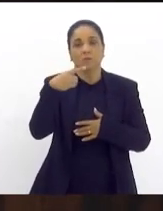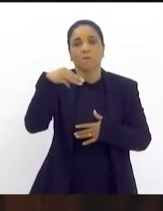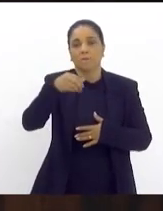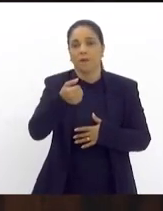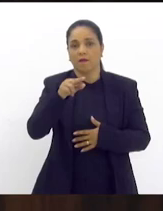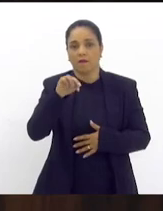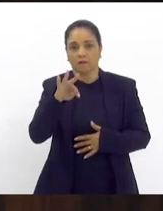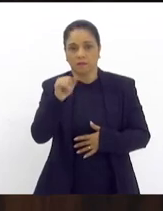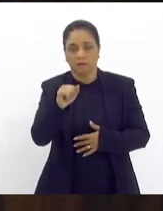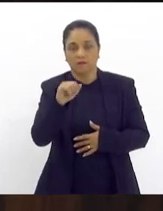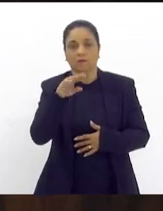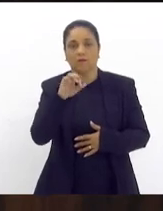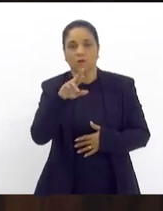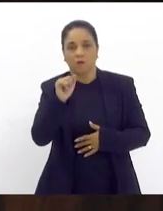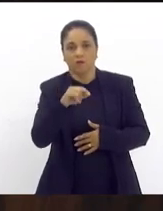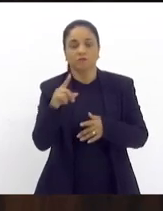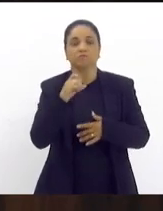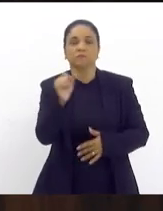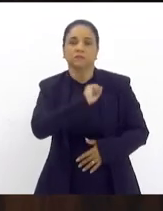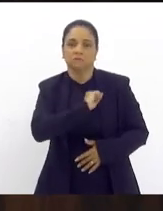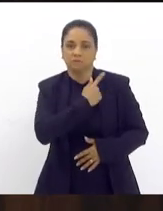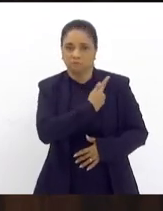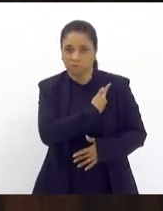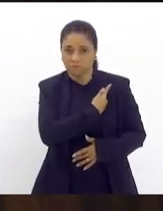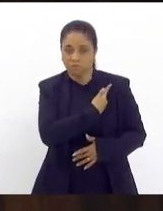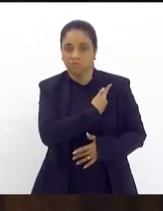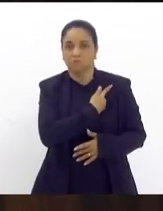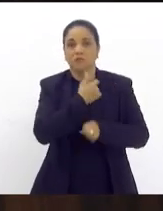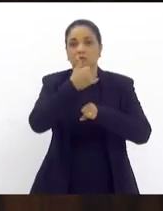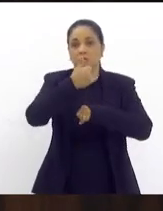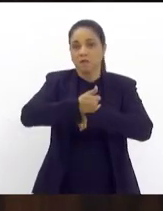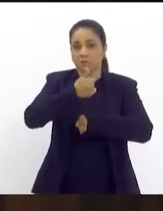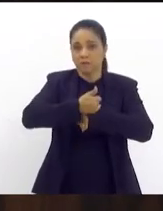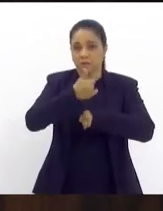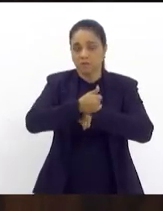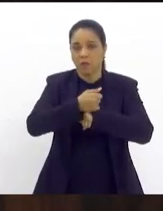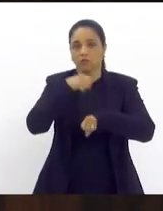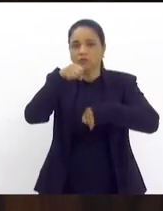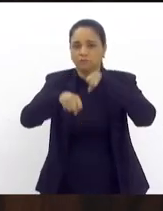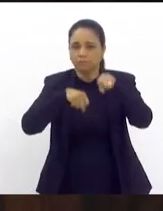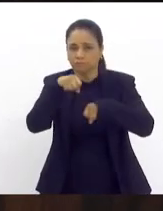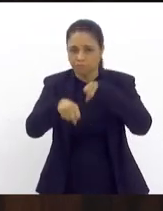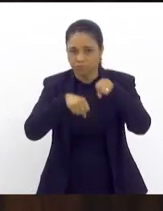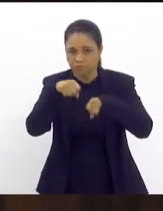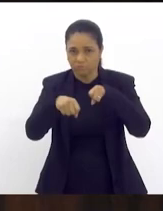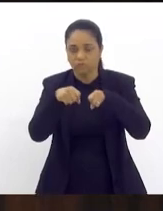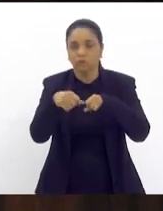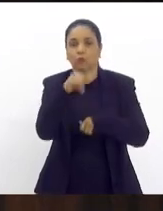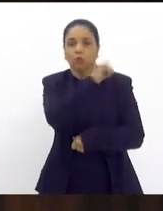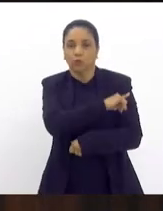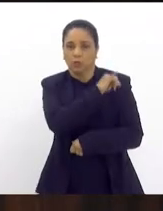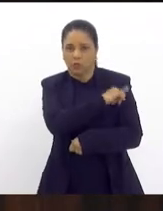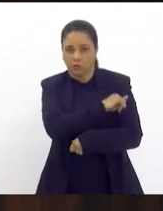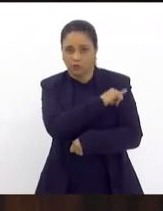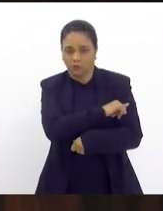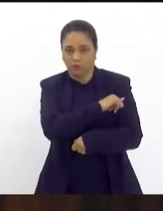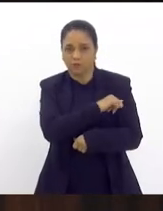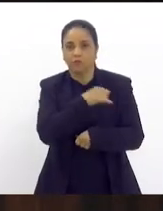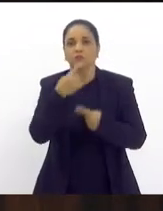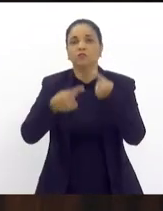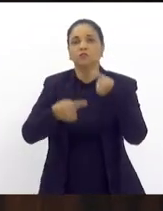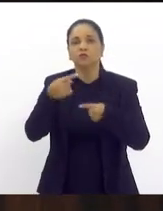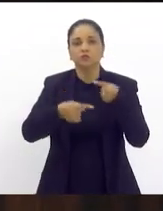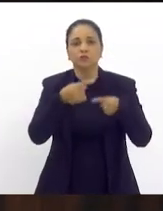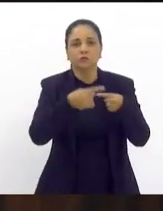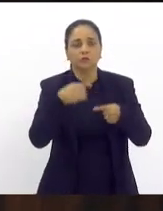que declara a cidade de São Gonçalo a capital do ciclismo do Estado do Rio de Janeiro em discussão deputada